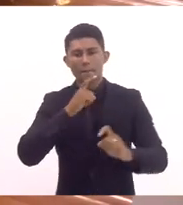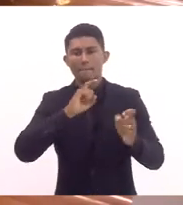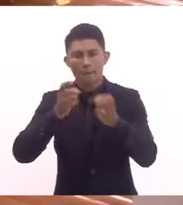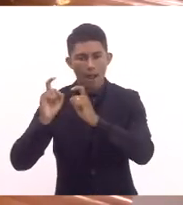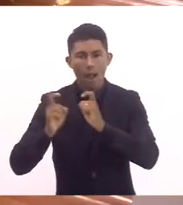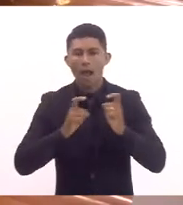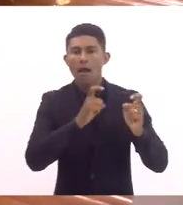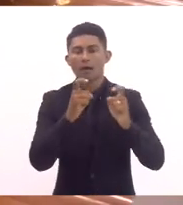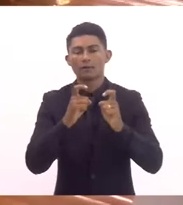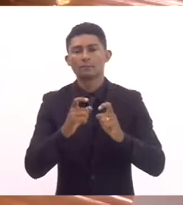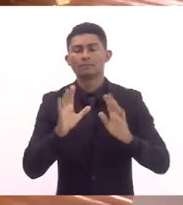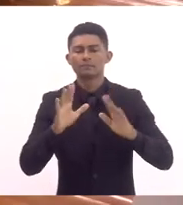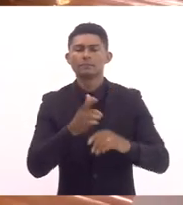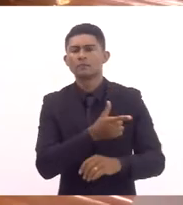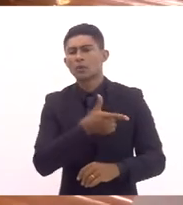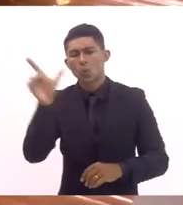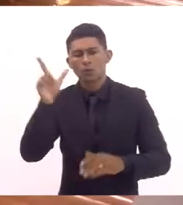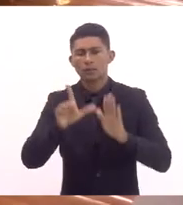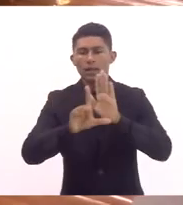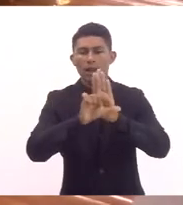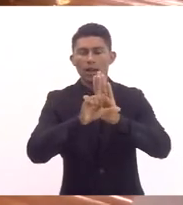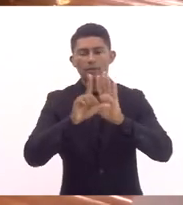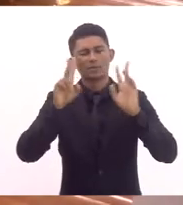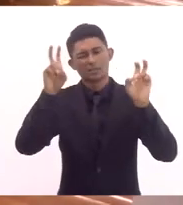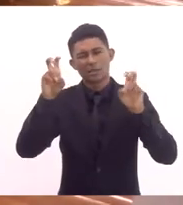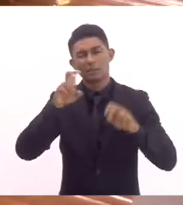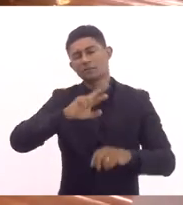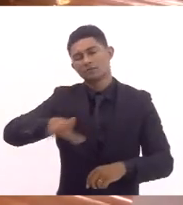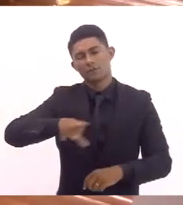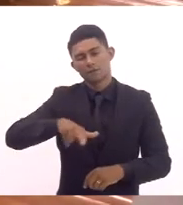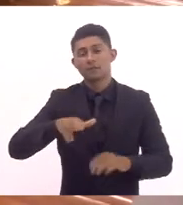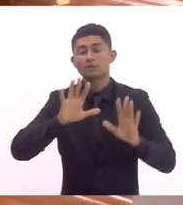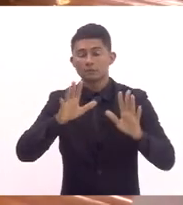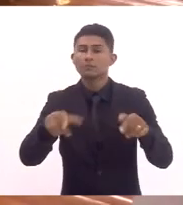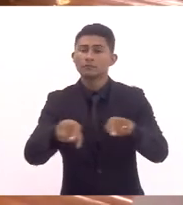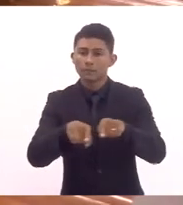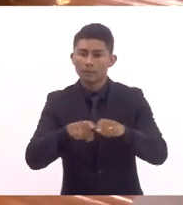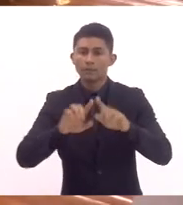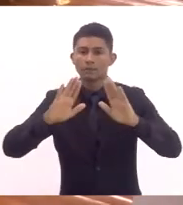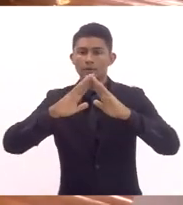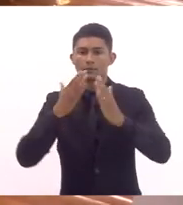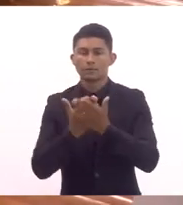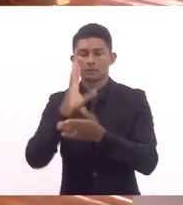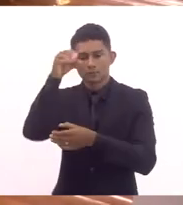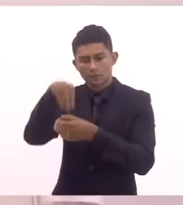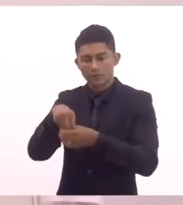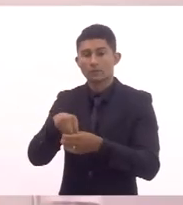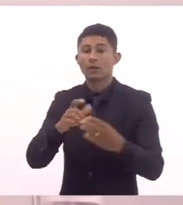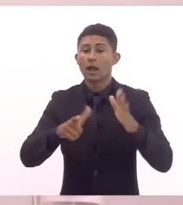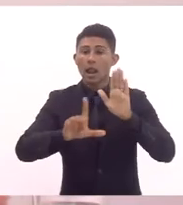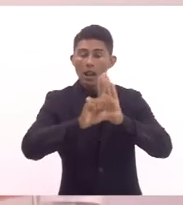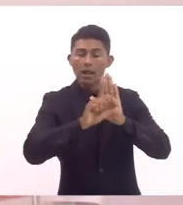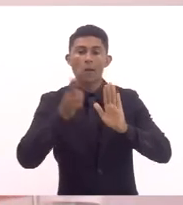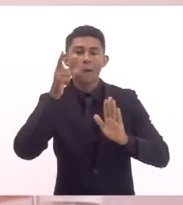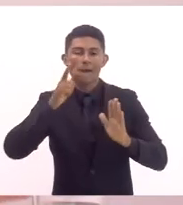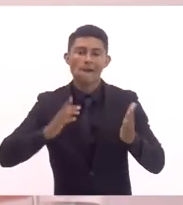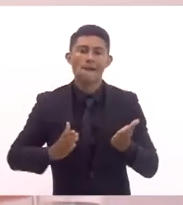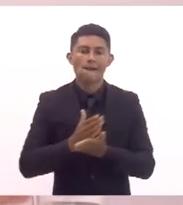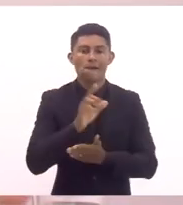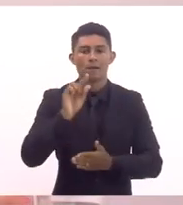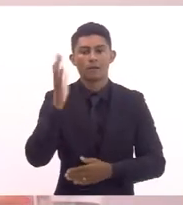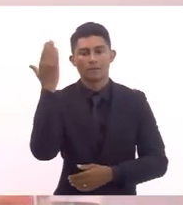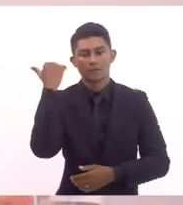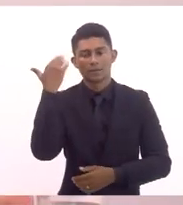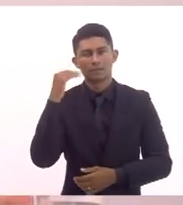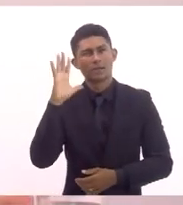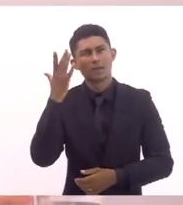uma outra que não tem a ver com esse tema da mulher mas que também está nos colégios uma lei que a gente aprovou também recentemente eu acho que ele